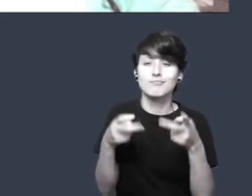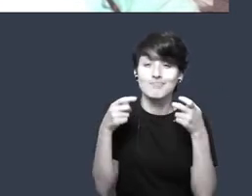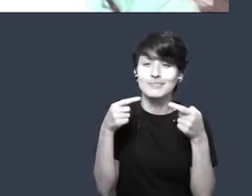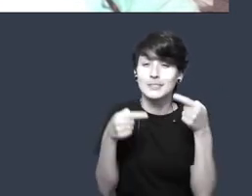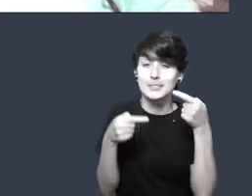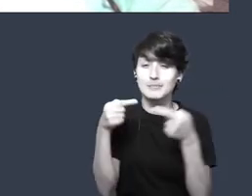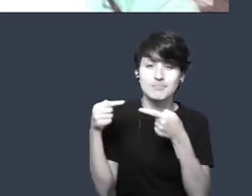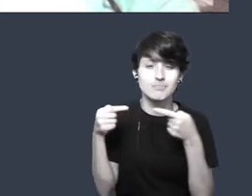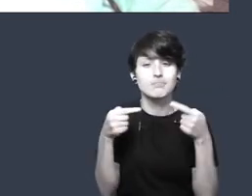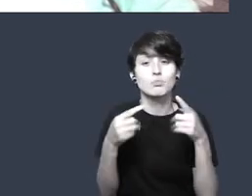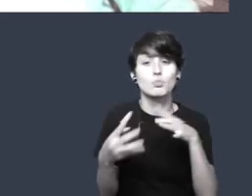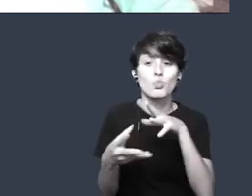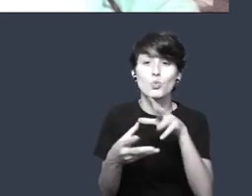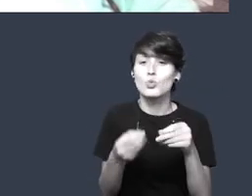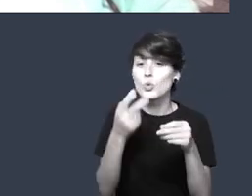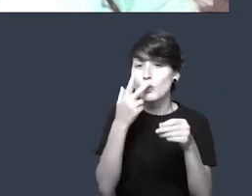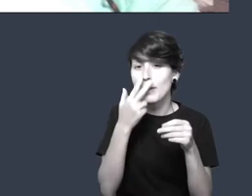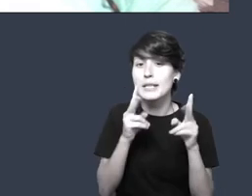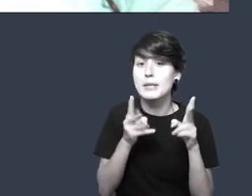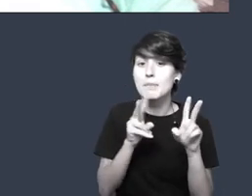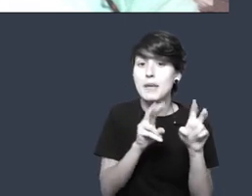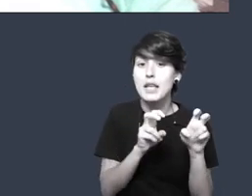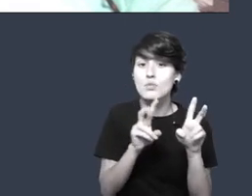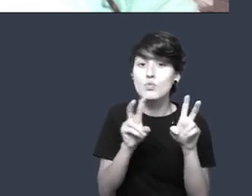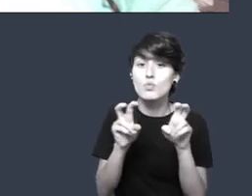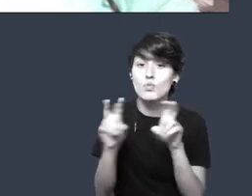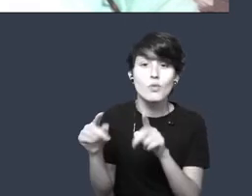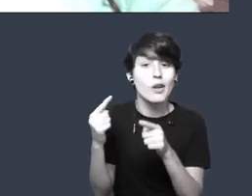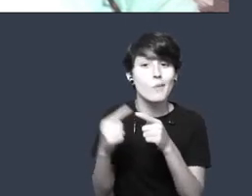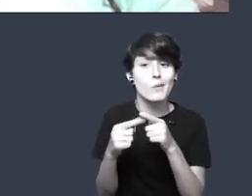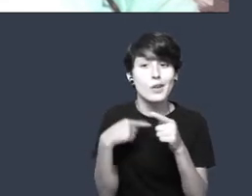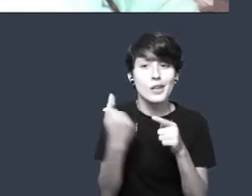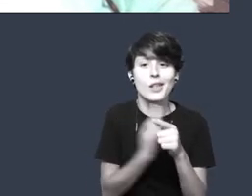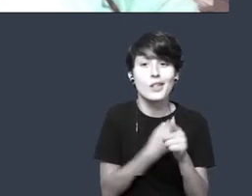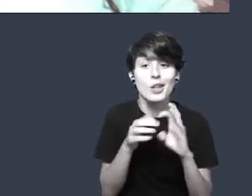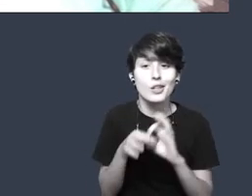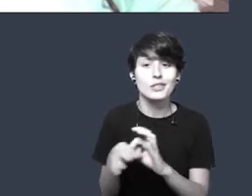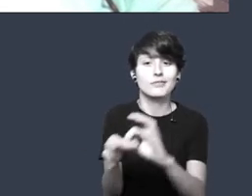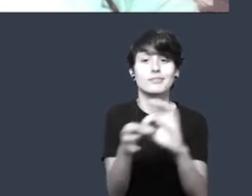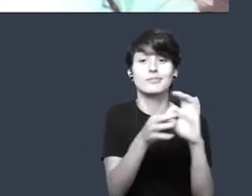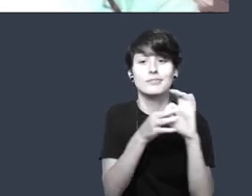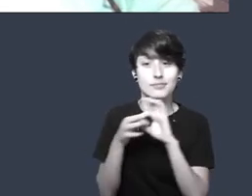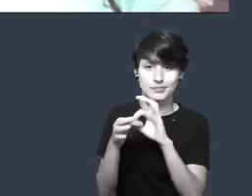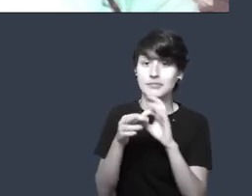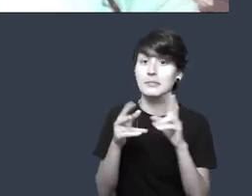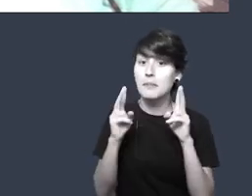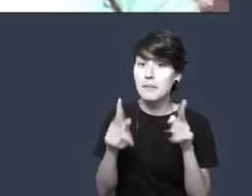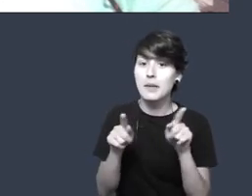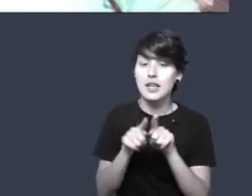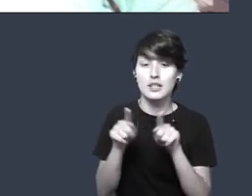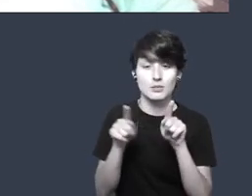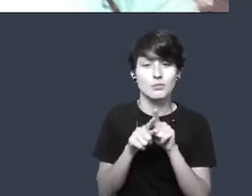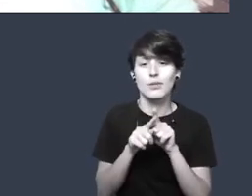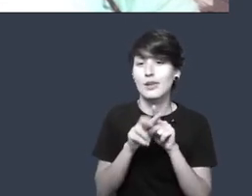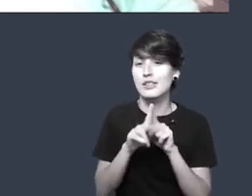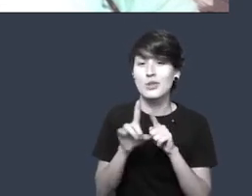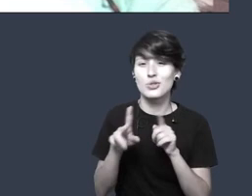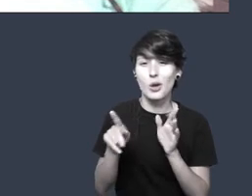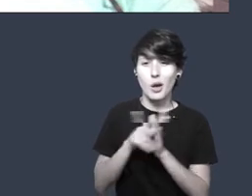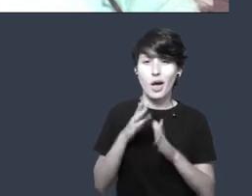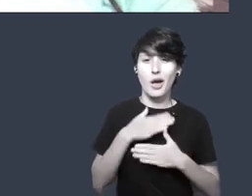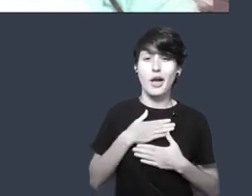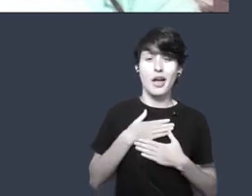vários lugares do mundo a mesma coisa. Por que que a gente não se une e começa a pensar nessa coisa como uma coisa mais global, ao invés de ser uma coisa mais local, né?